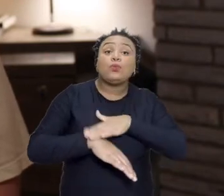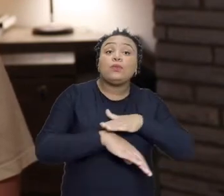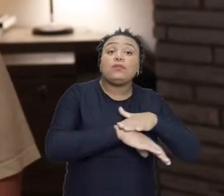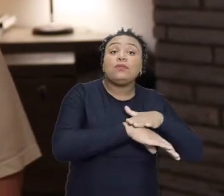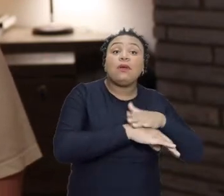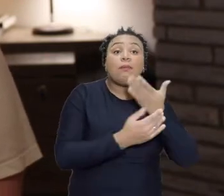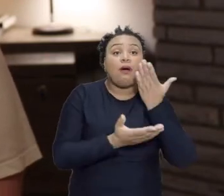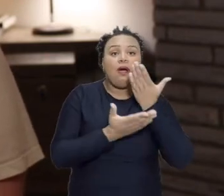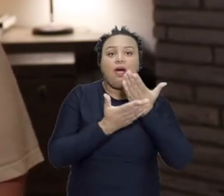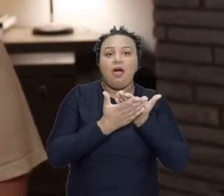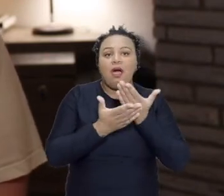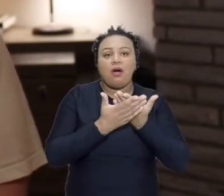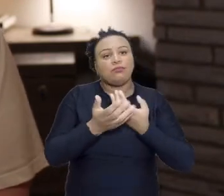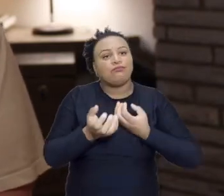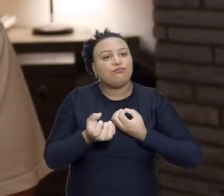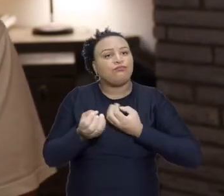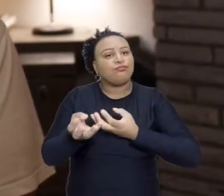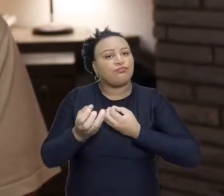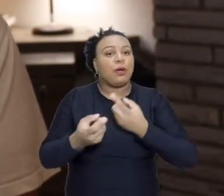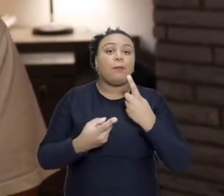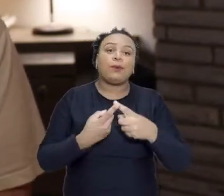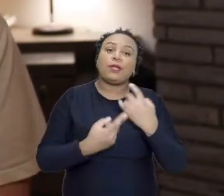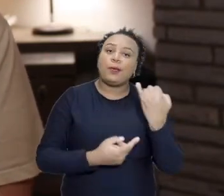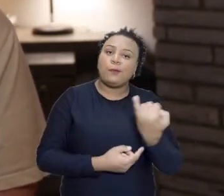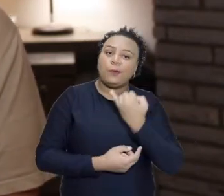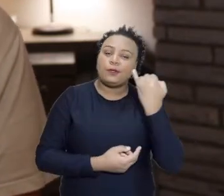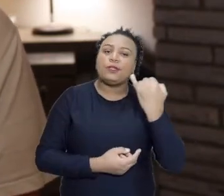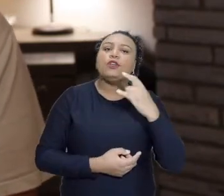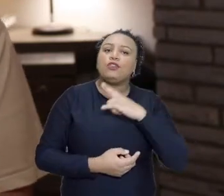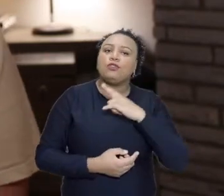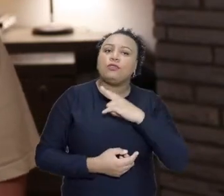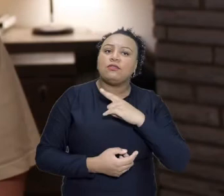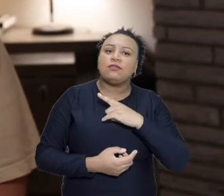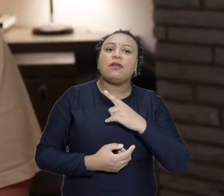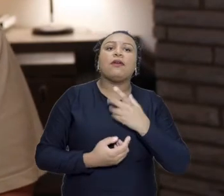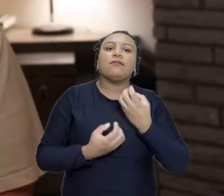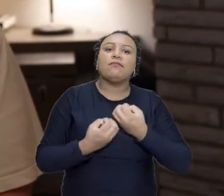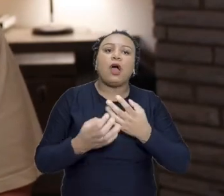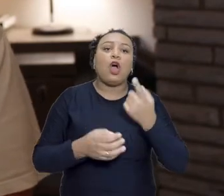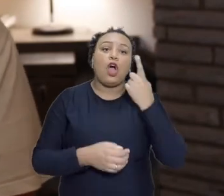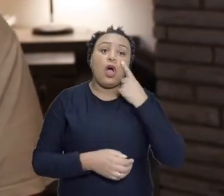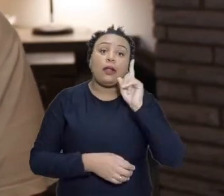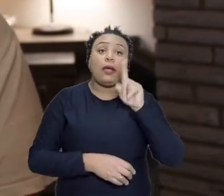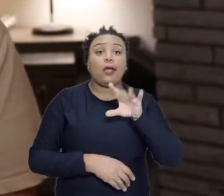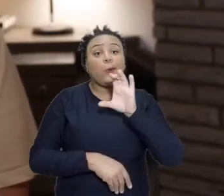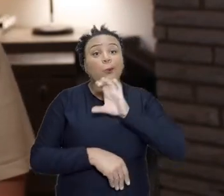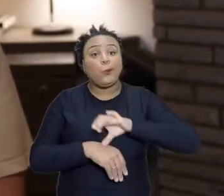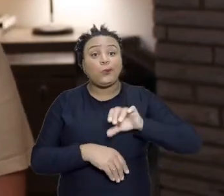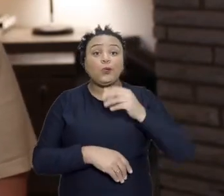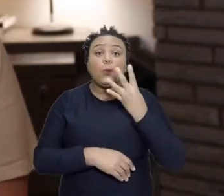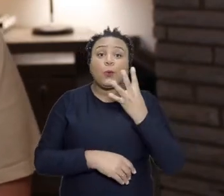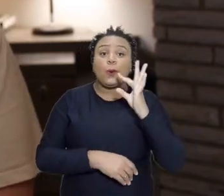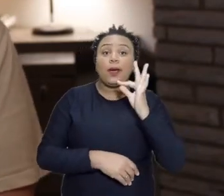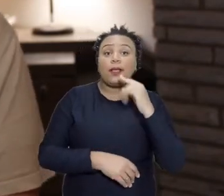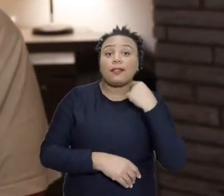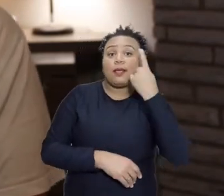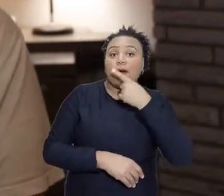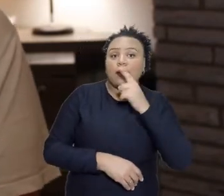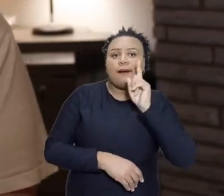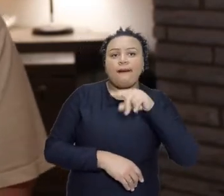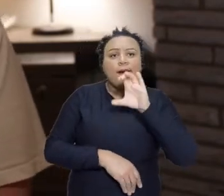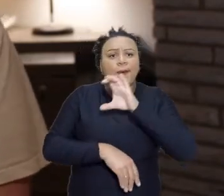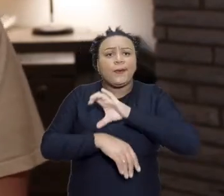dar. Porque é muito importante ter isso para passar para as pessoas. É um curso de 40 horas, é um curso de 20